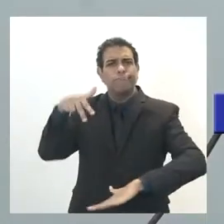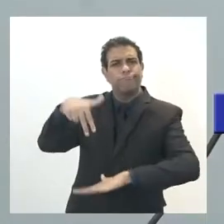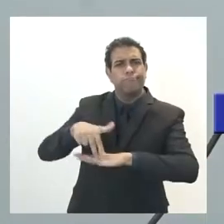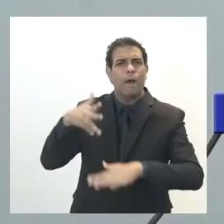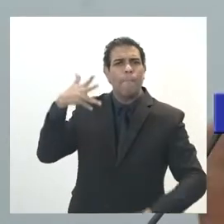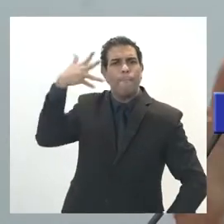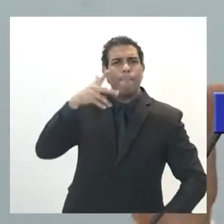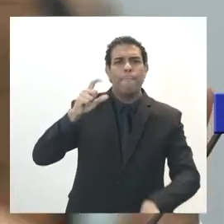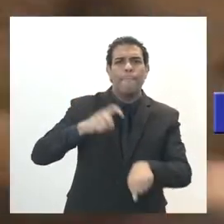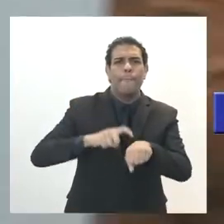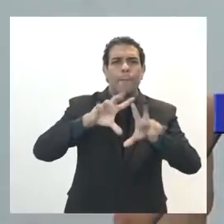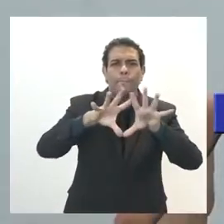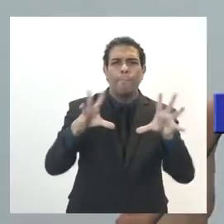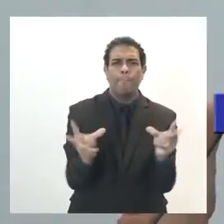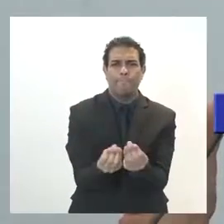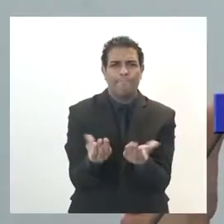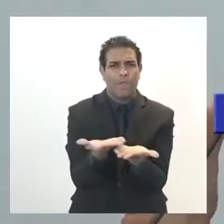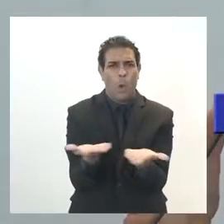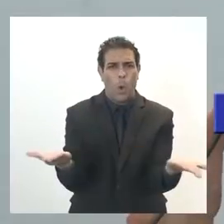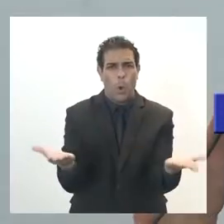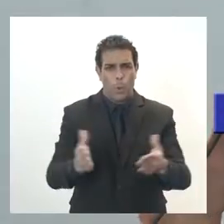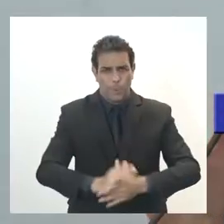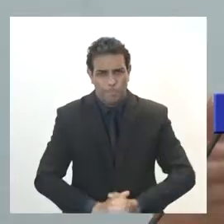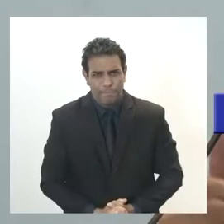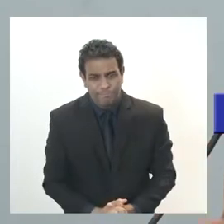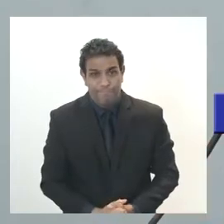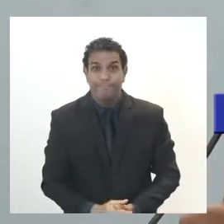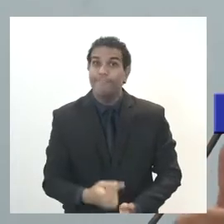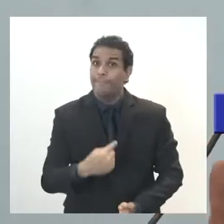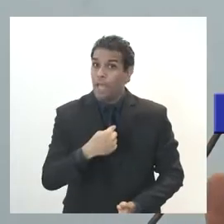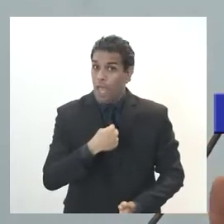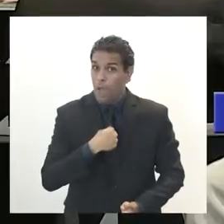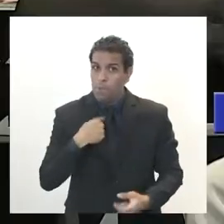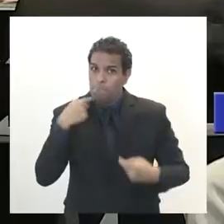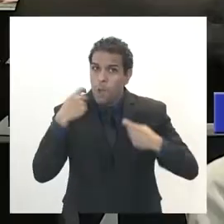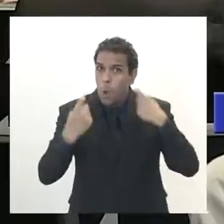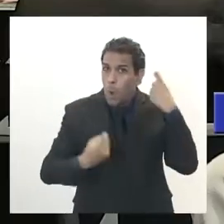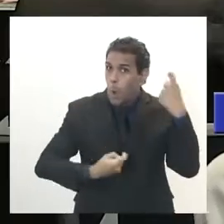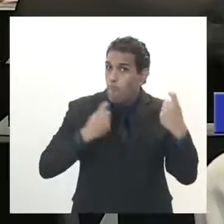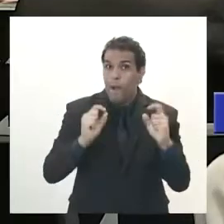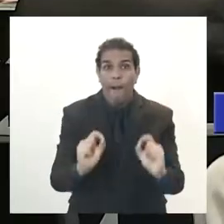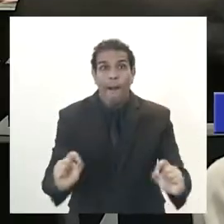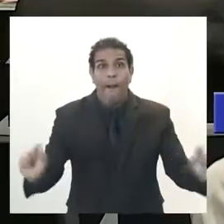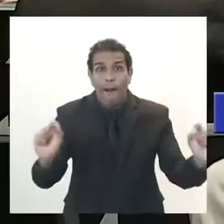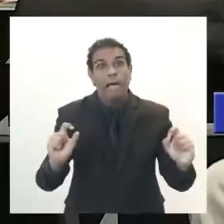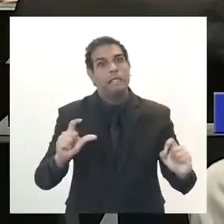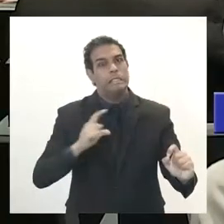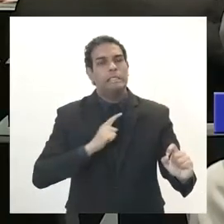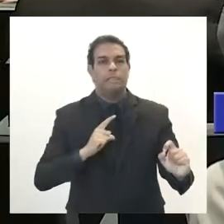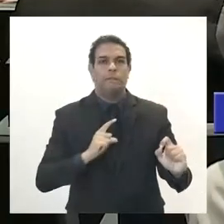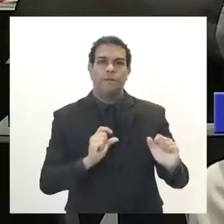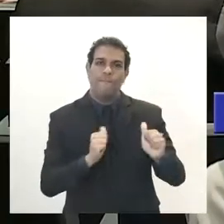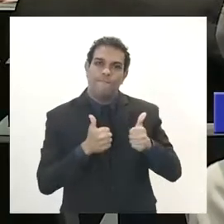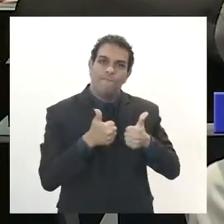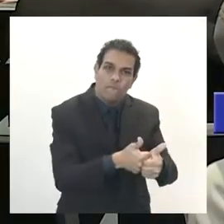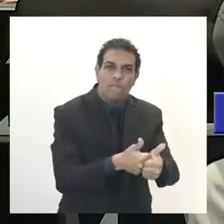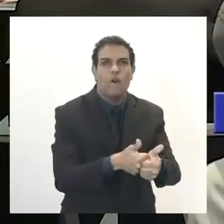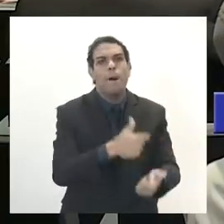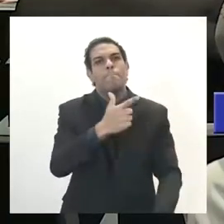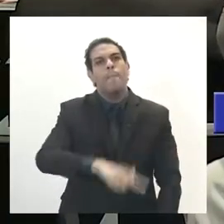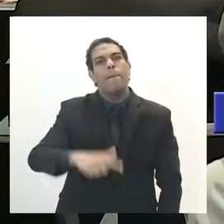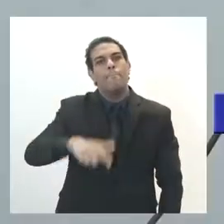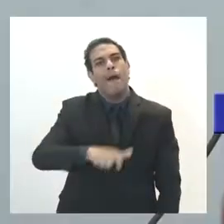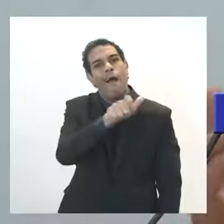para o contraditório e eu tenho muita preocupação porque eu tenho me dedicado junto com